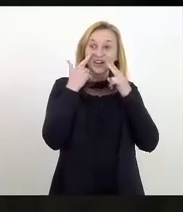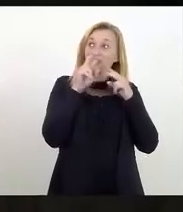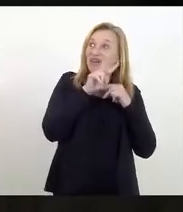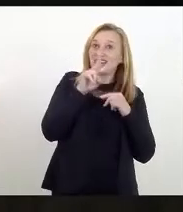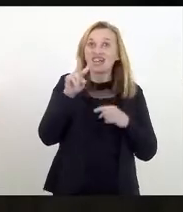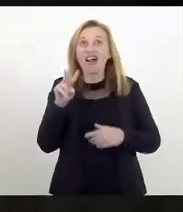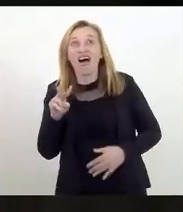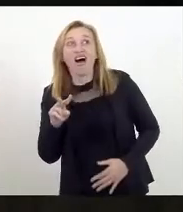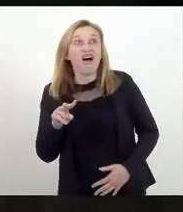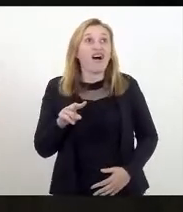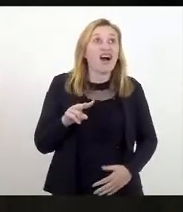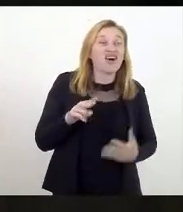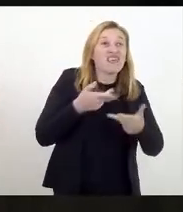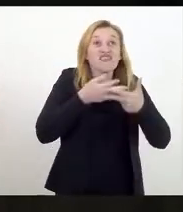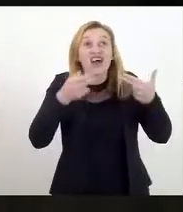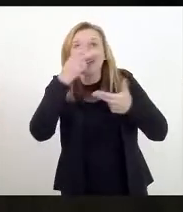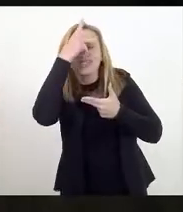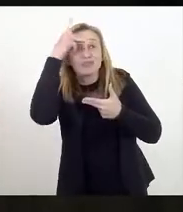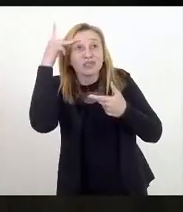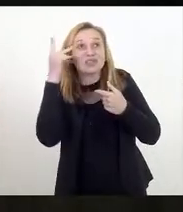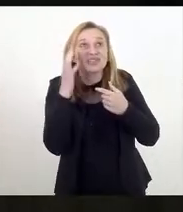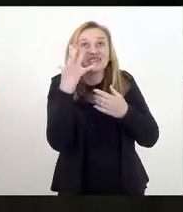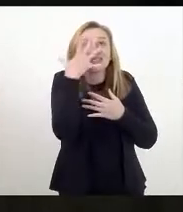feitada aqui, com tanta gente bonita,